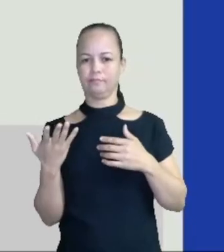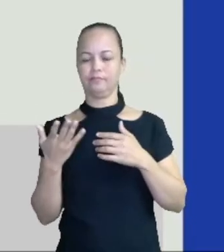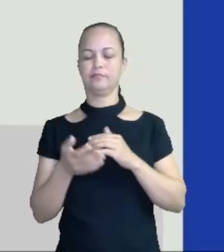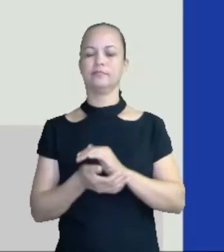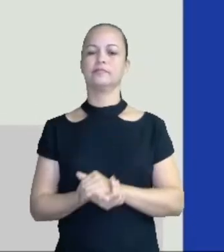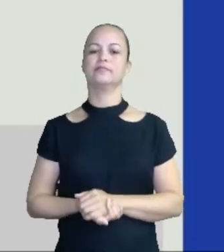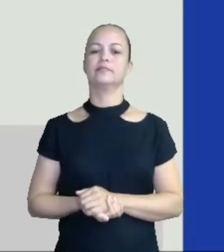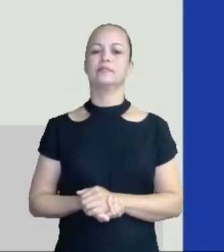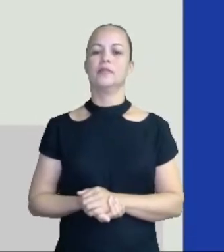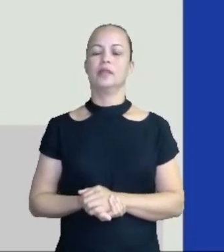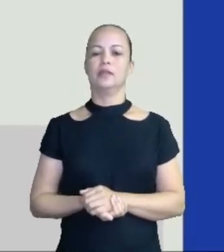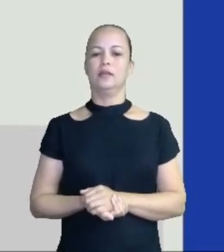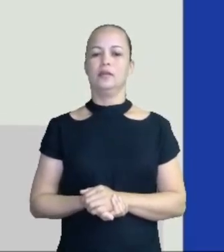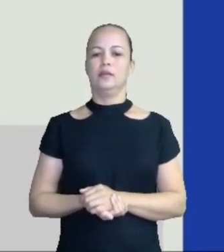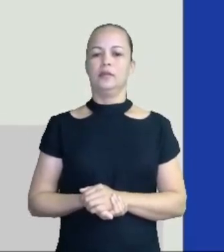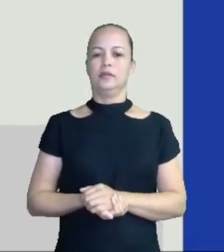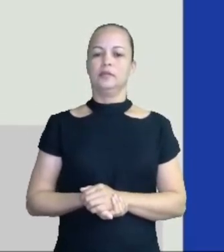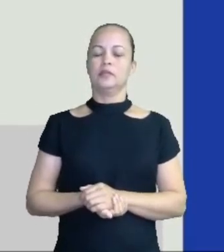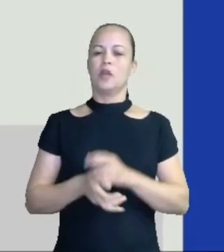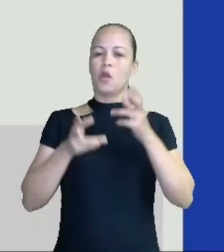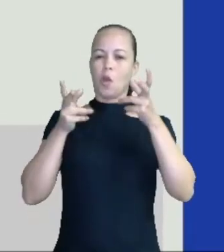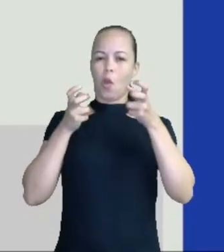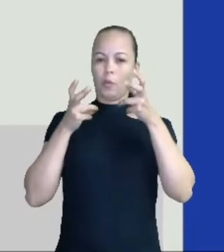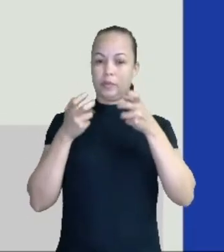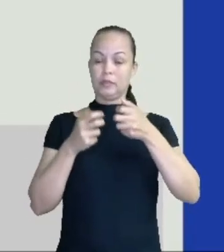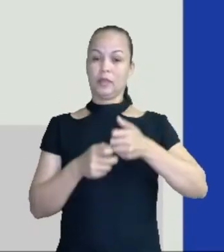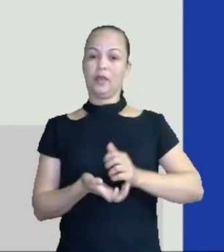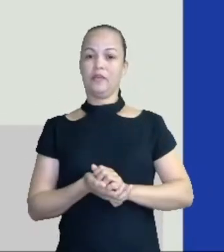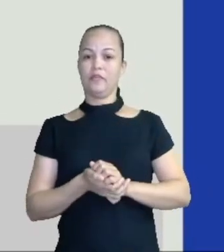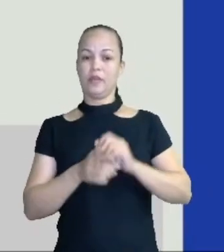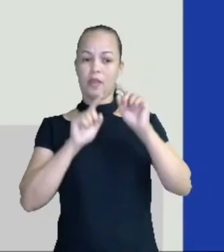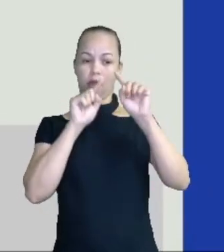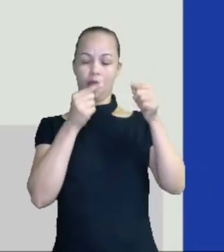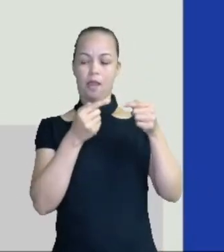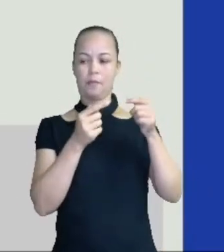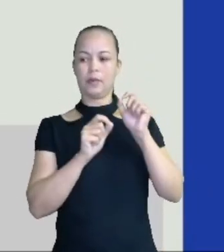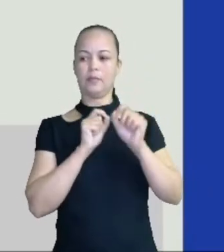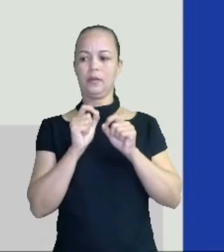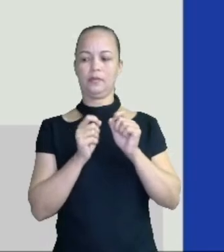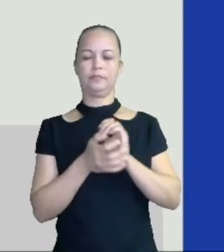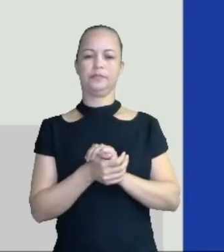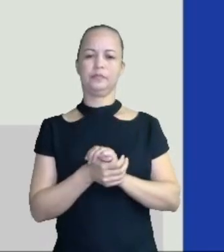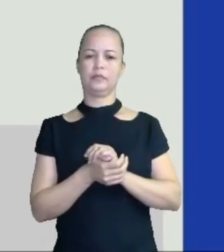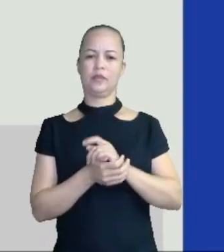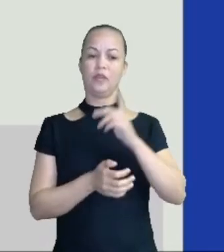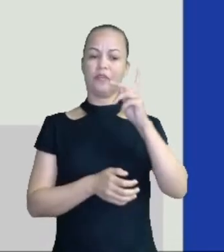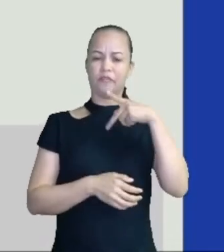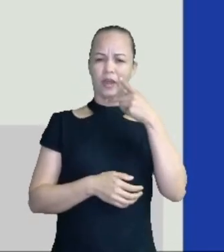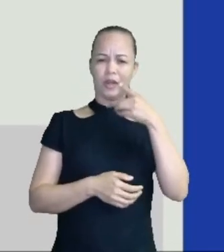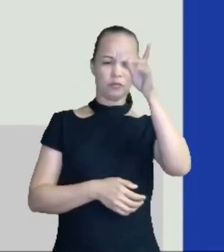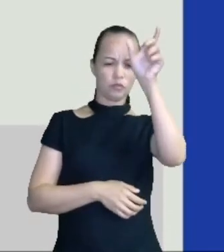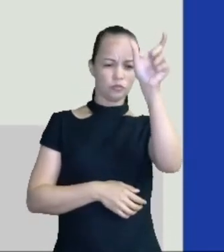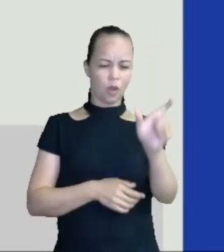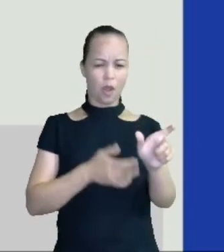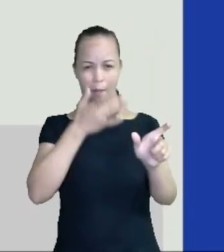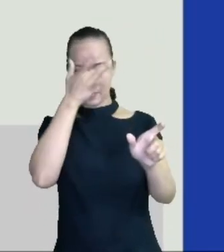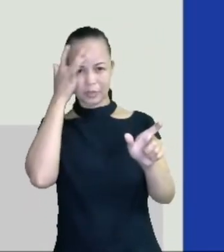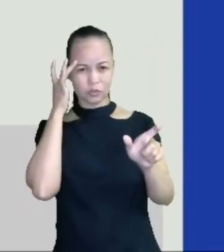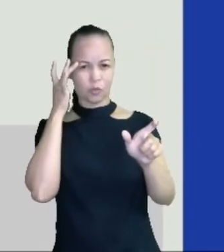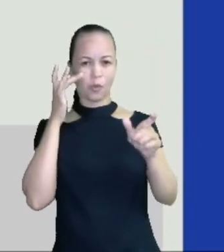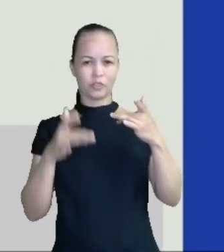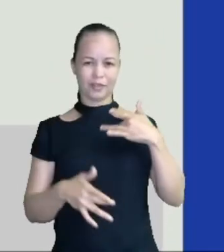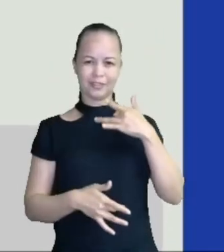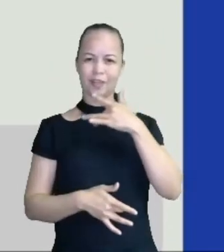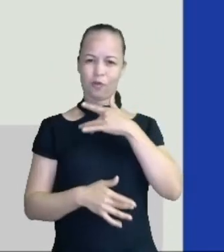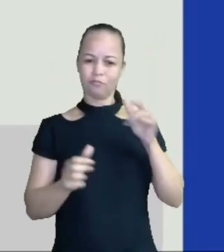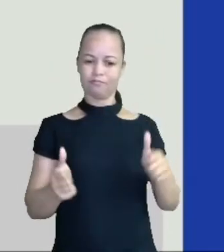alternativas falsas, tá certo? Observem a primeira afirmativa. Dizemos que uma pessoa está